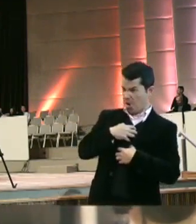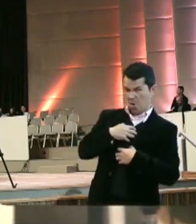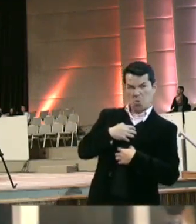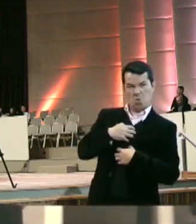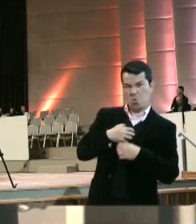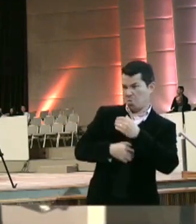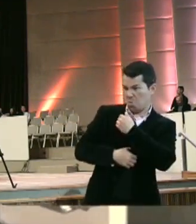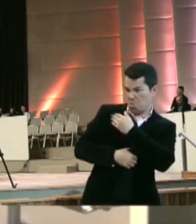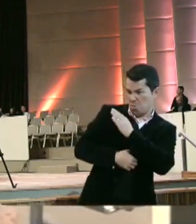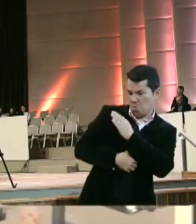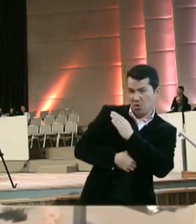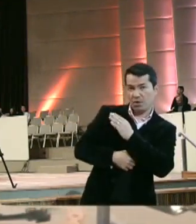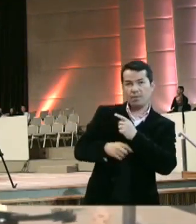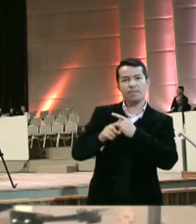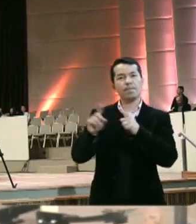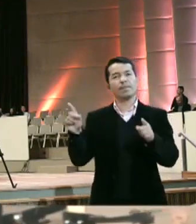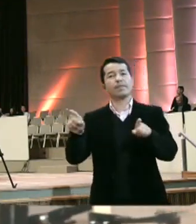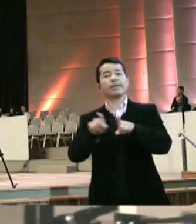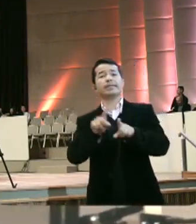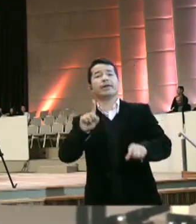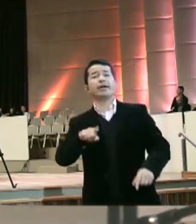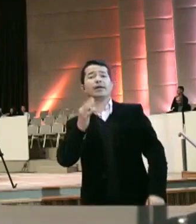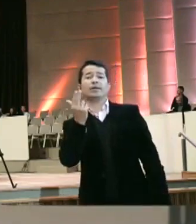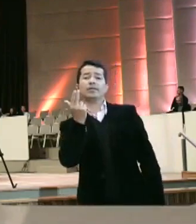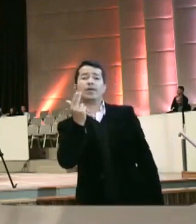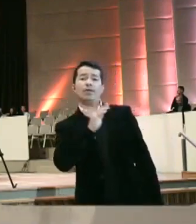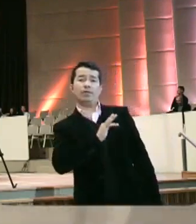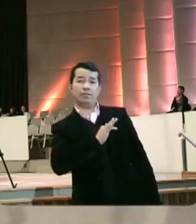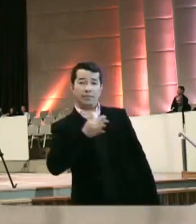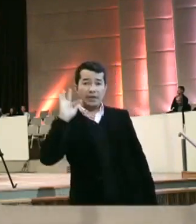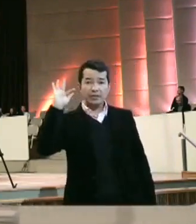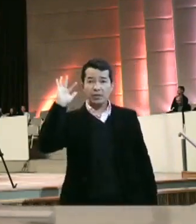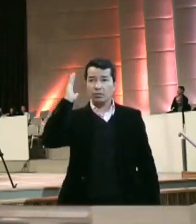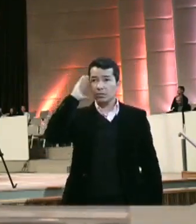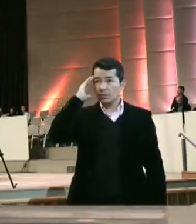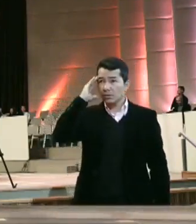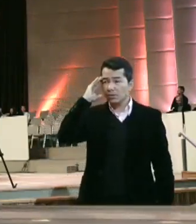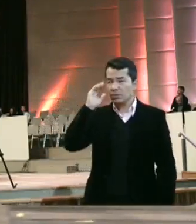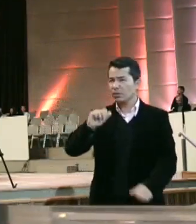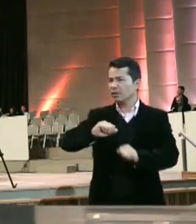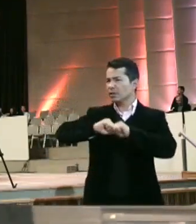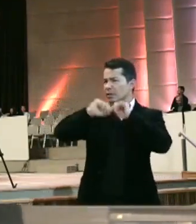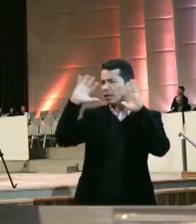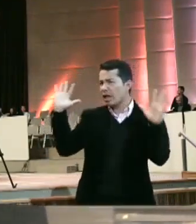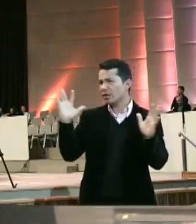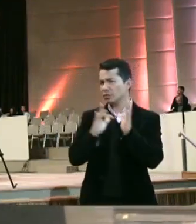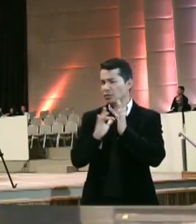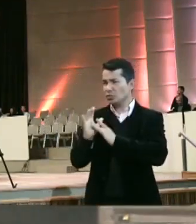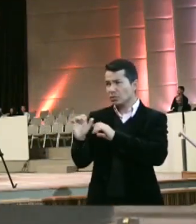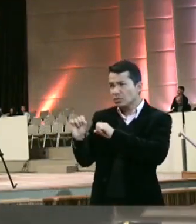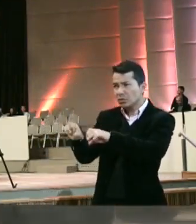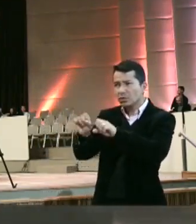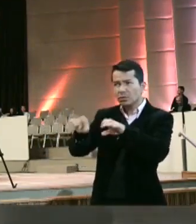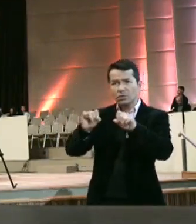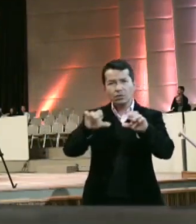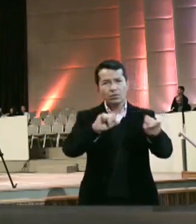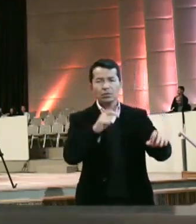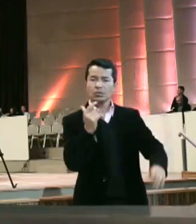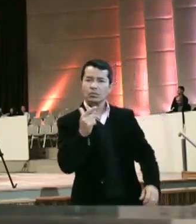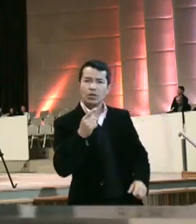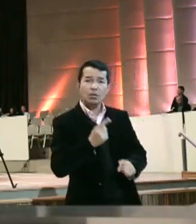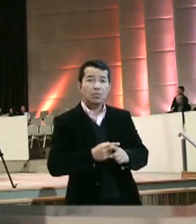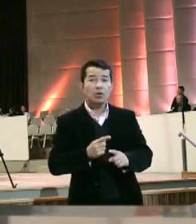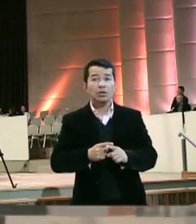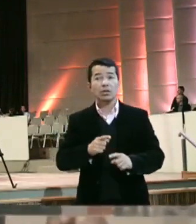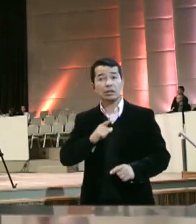estavam entendendo o evangelho, porque o evangelho não se enquadrava, não cabia na caixinha